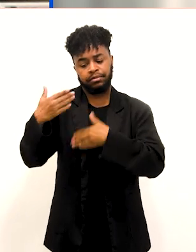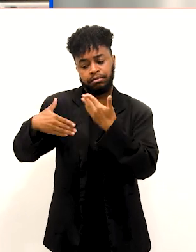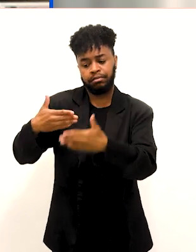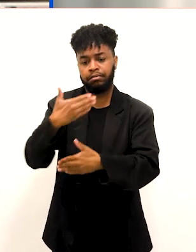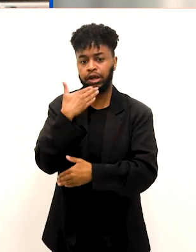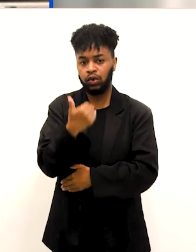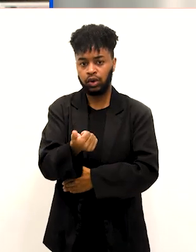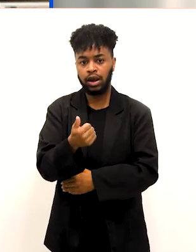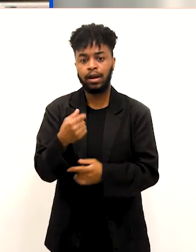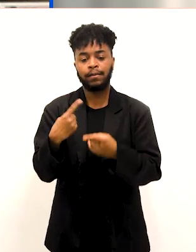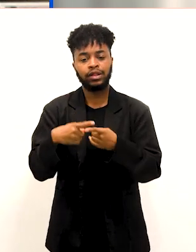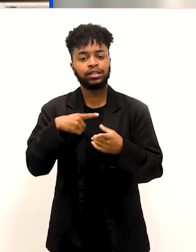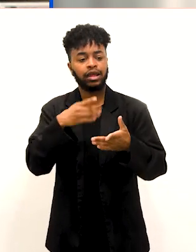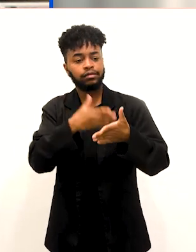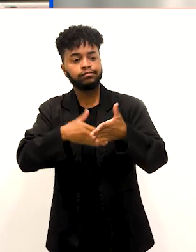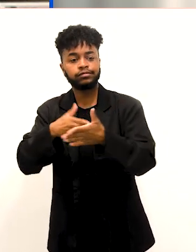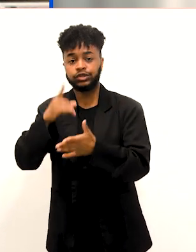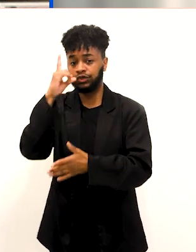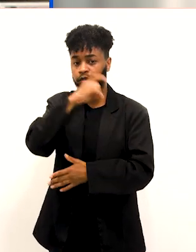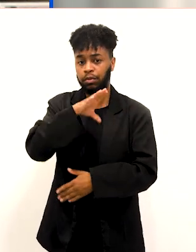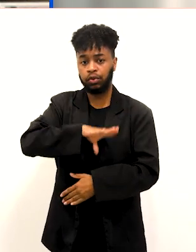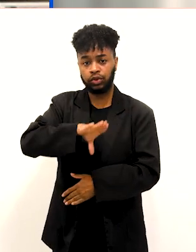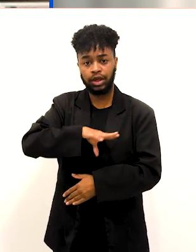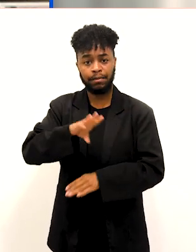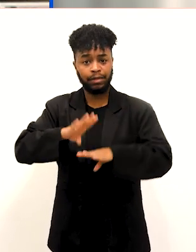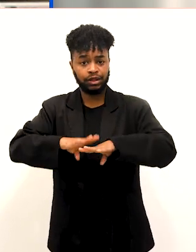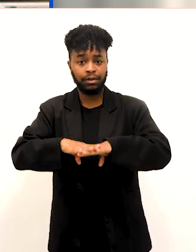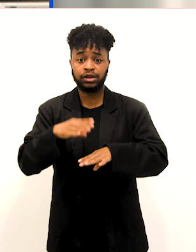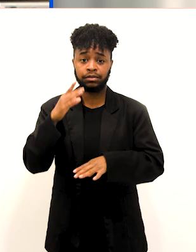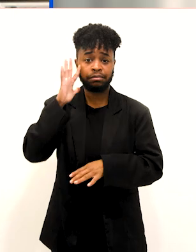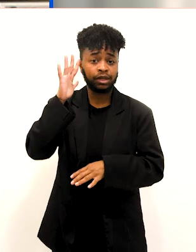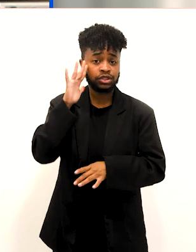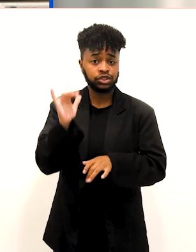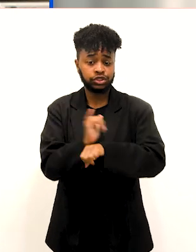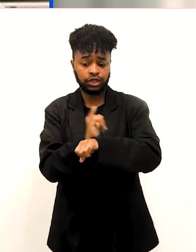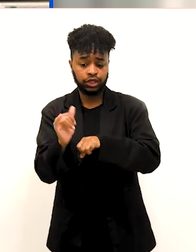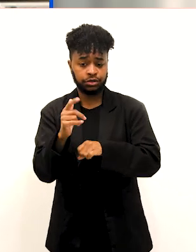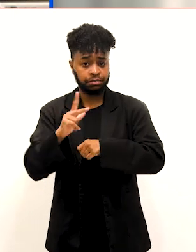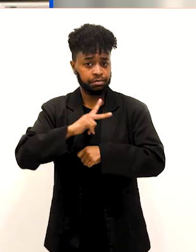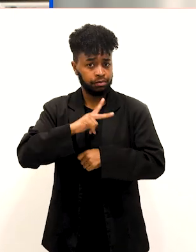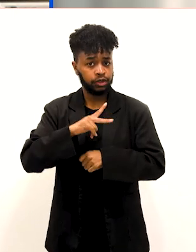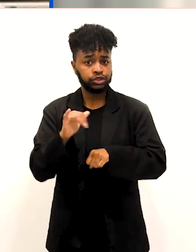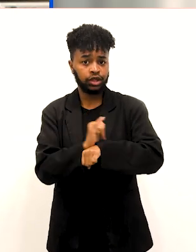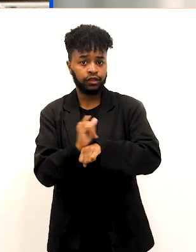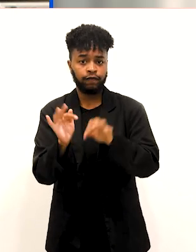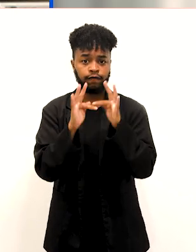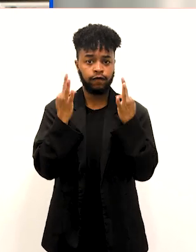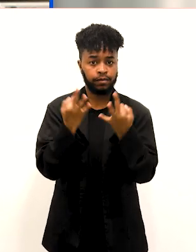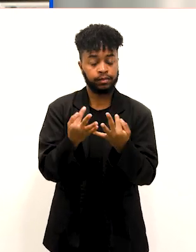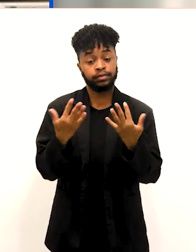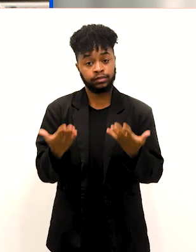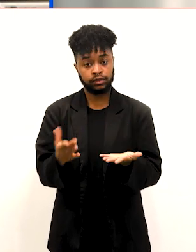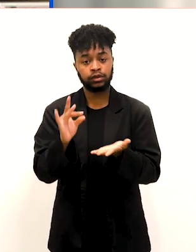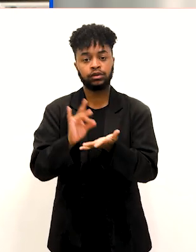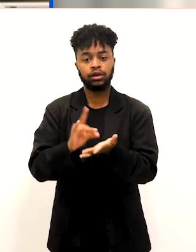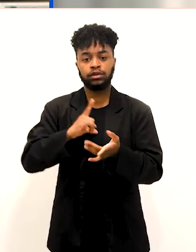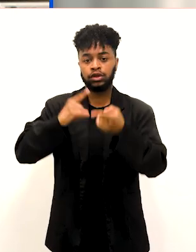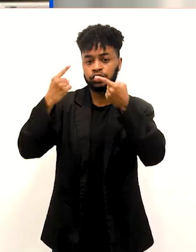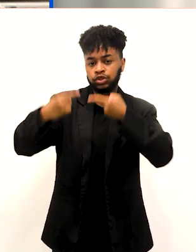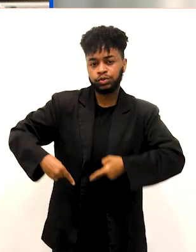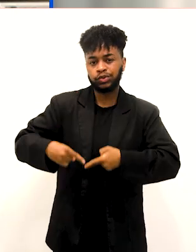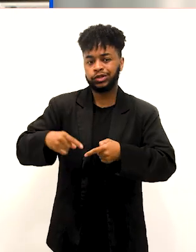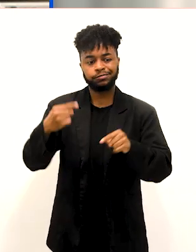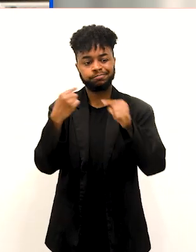precisa melhorar, né? Nós temos dificuldades em português e matemática, quem diria em estratégia pessoal, estratégia familiar. Então é meio